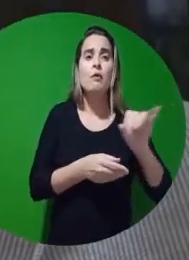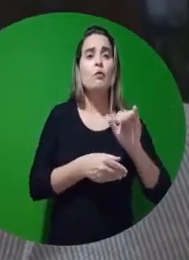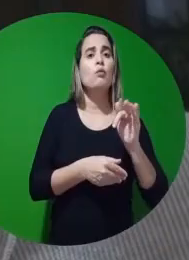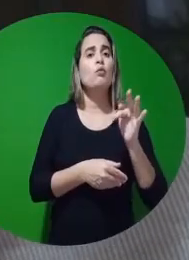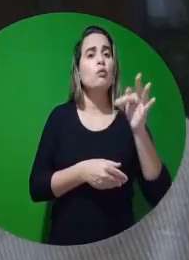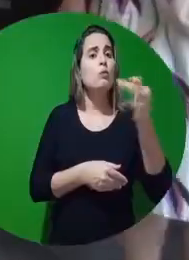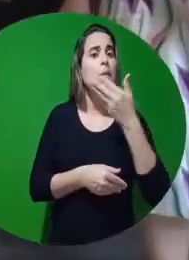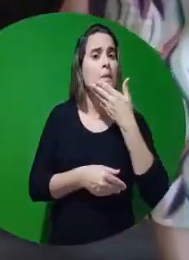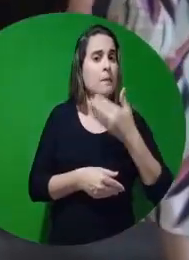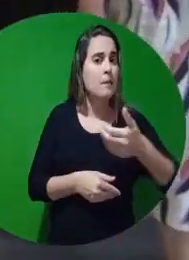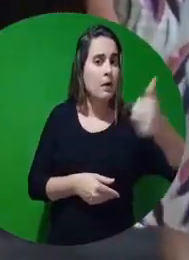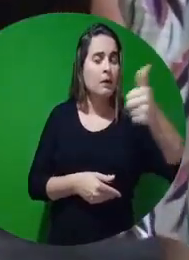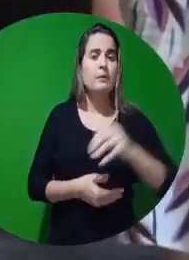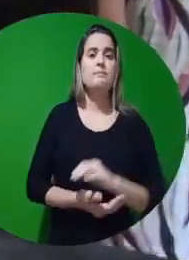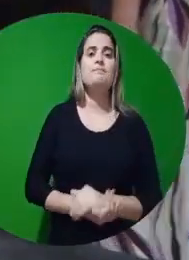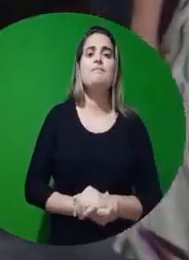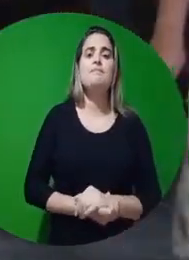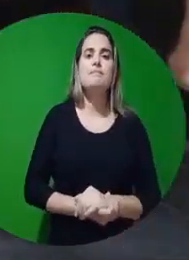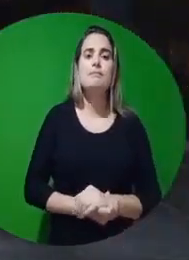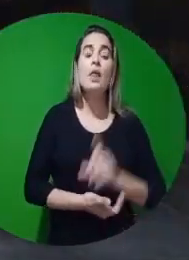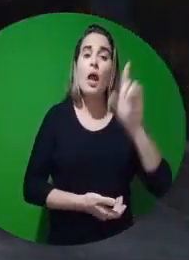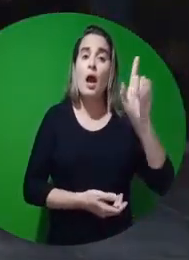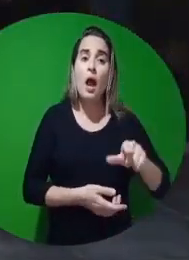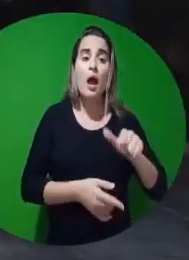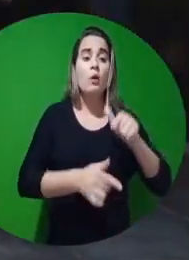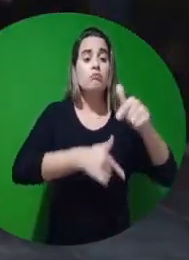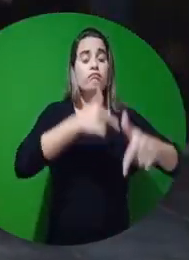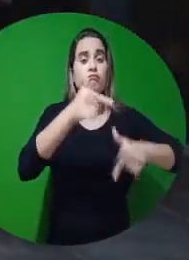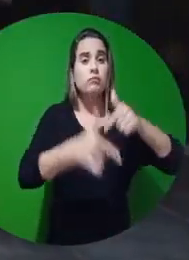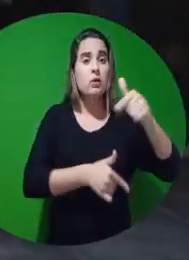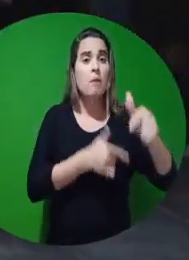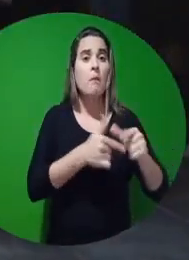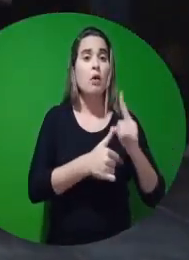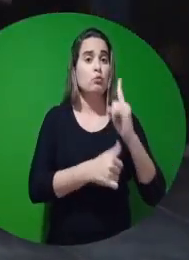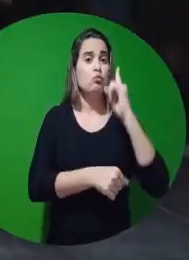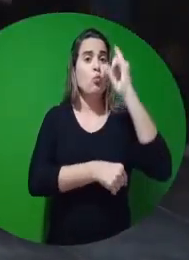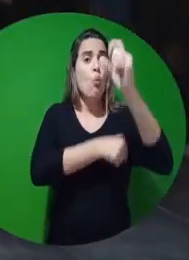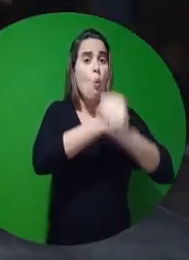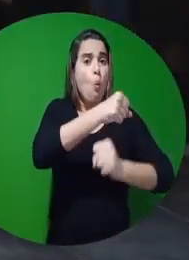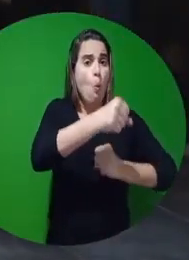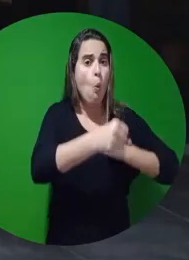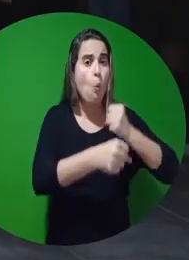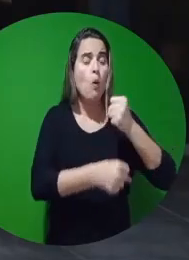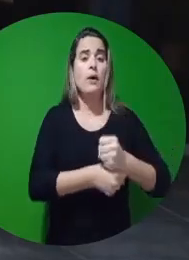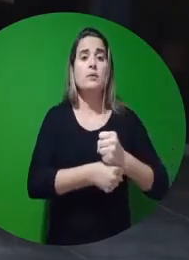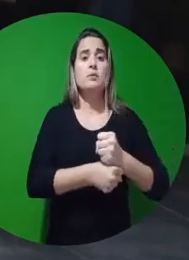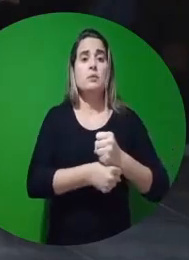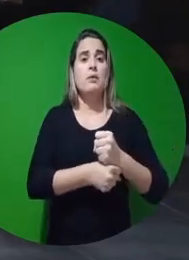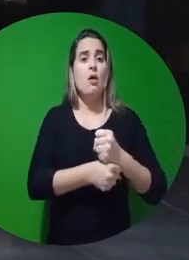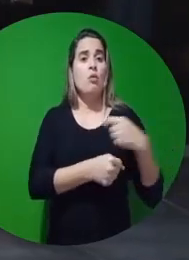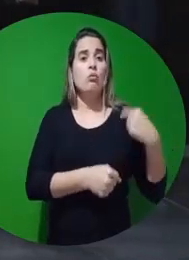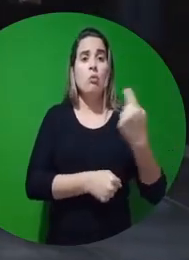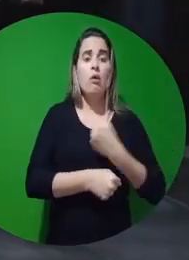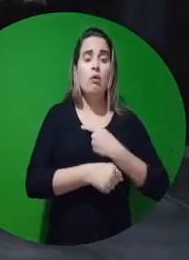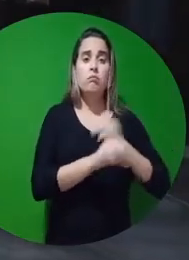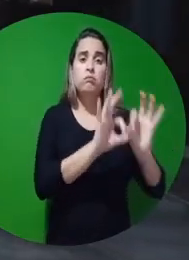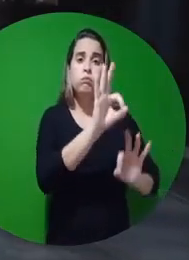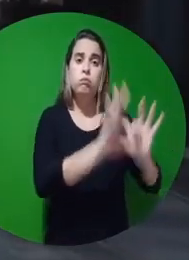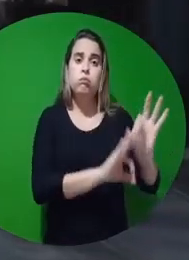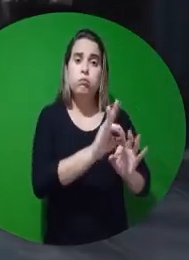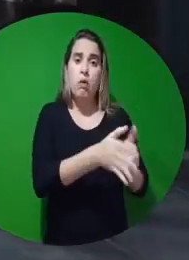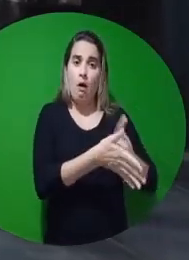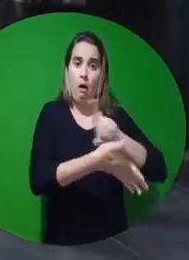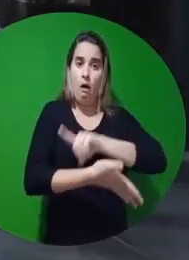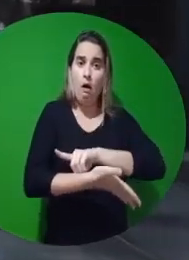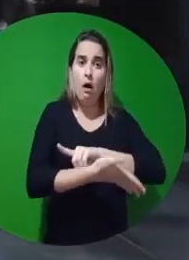a realização do pleito é um problema de um ano só equipe que combina com essa entrega que é denominado de